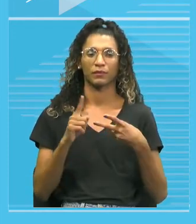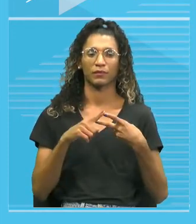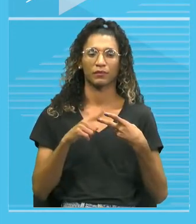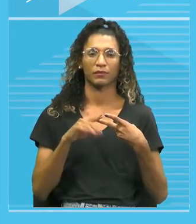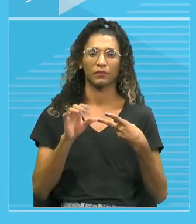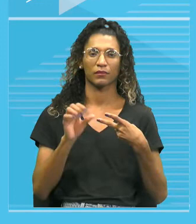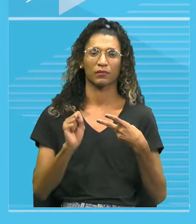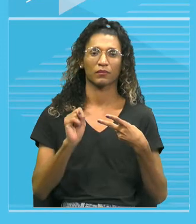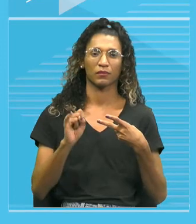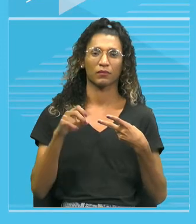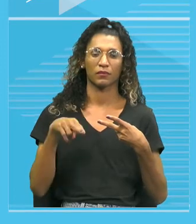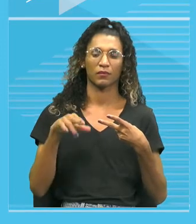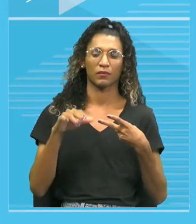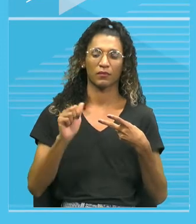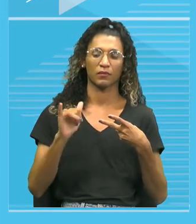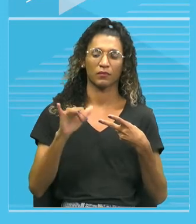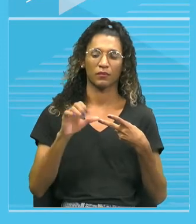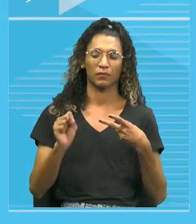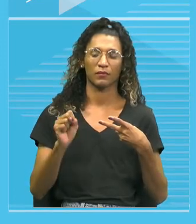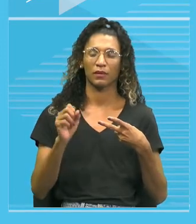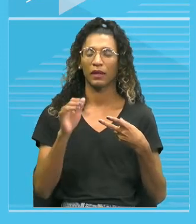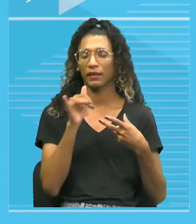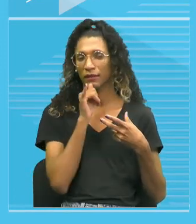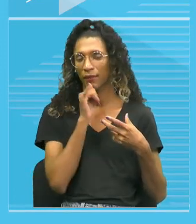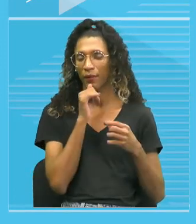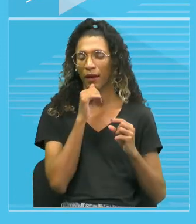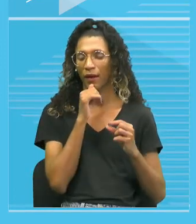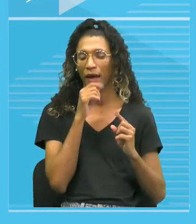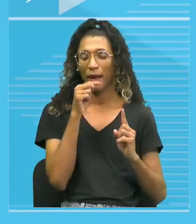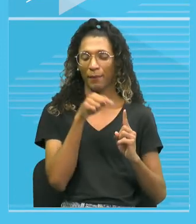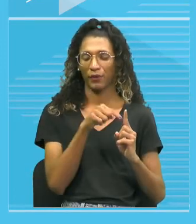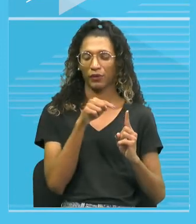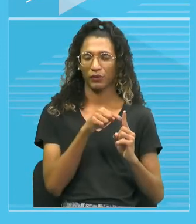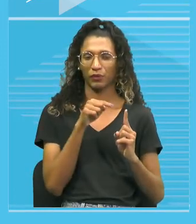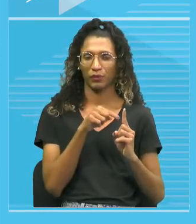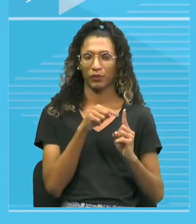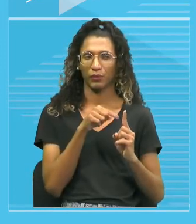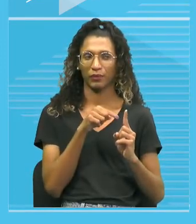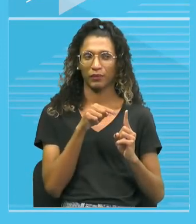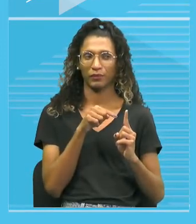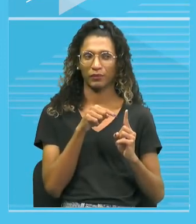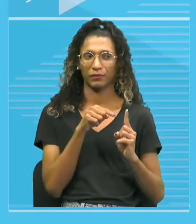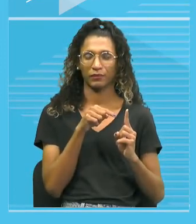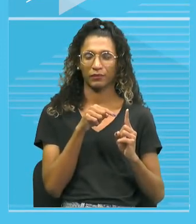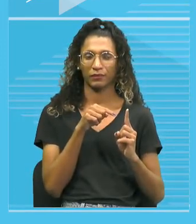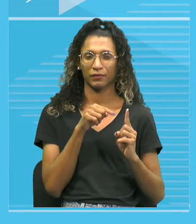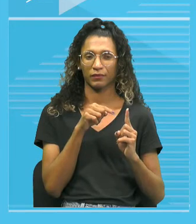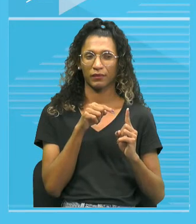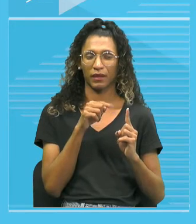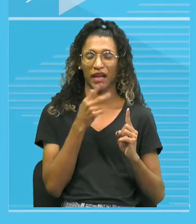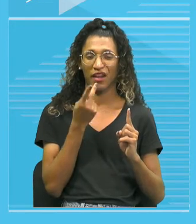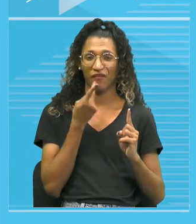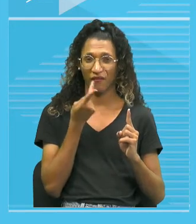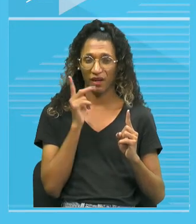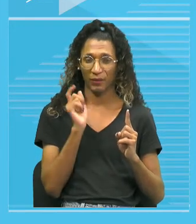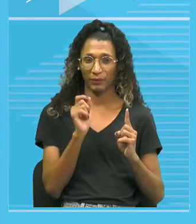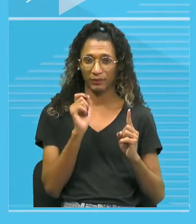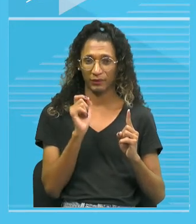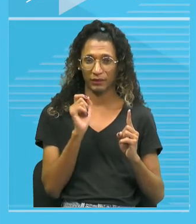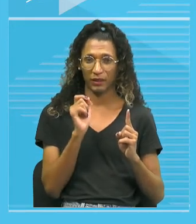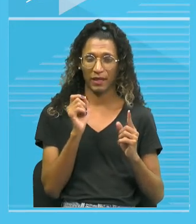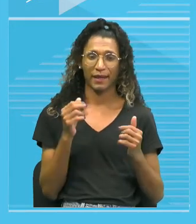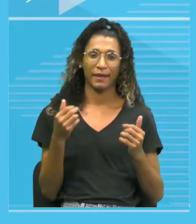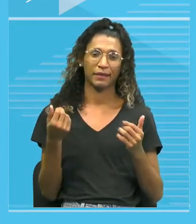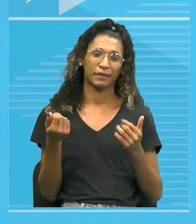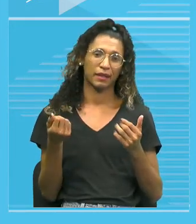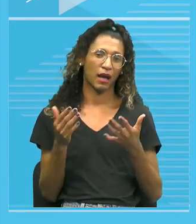Sinais é aquilo que o paciente refere ter verificado, né, que